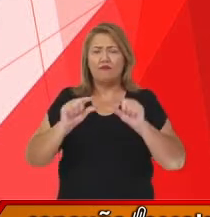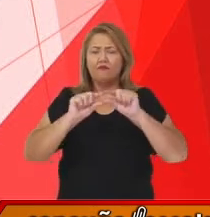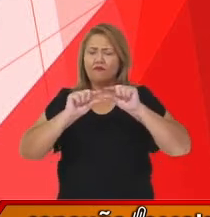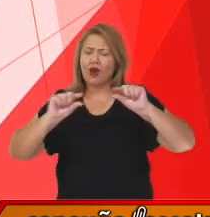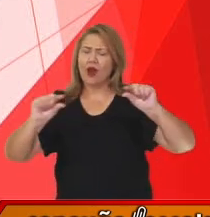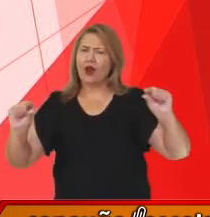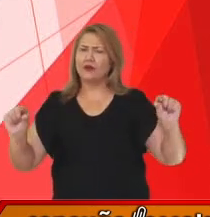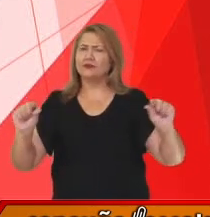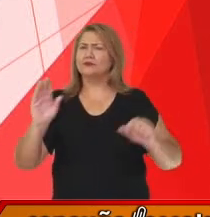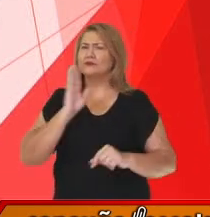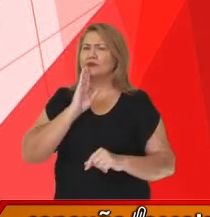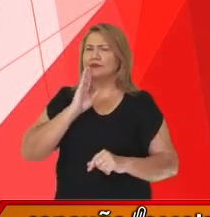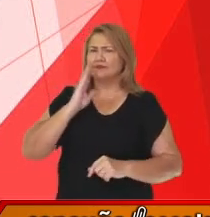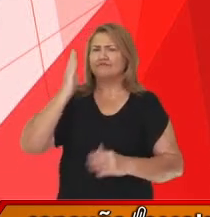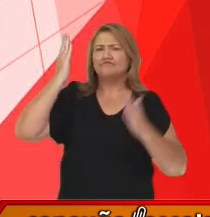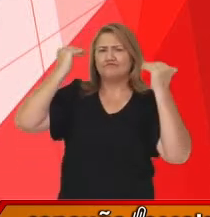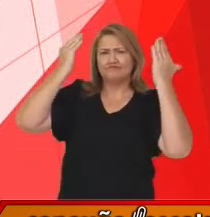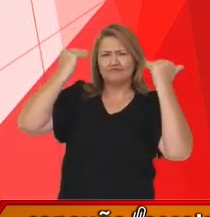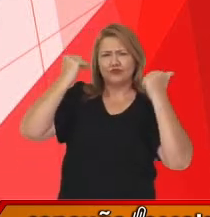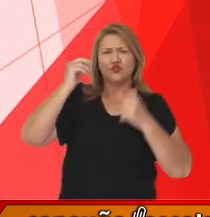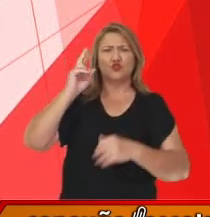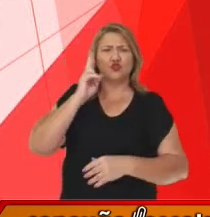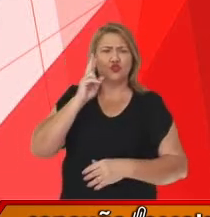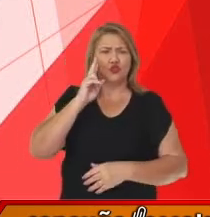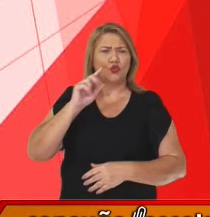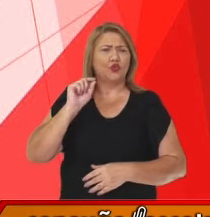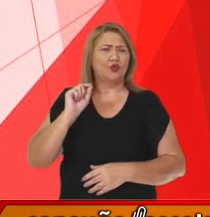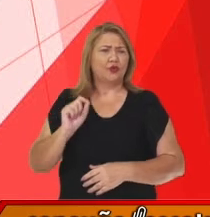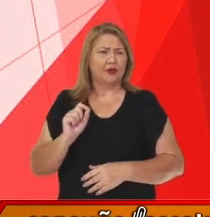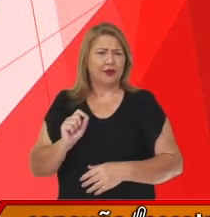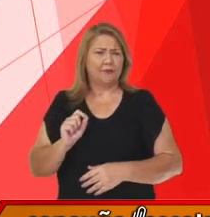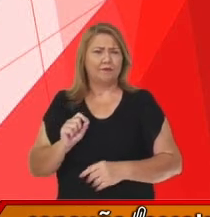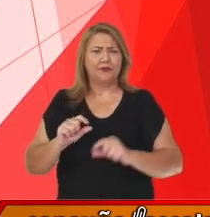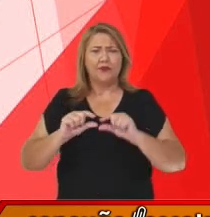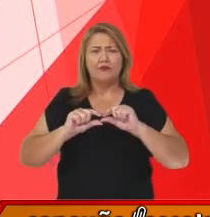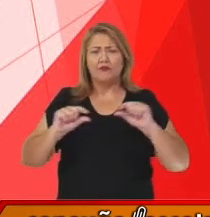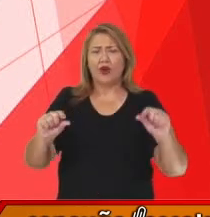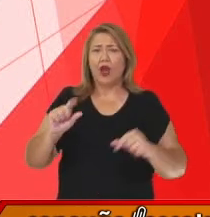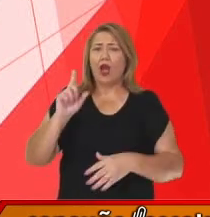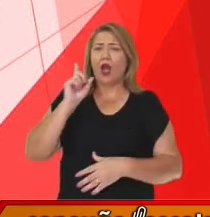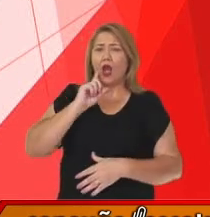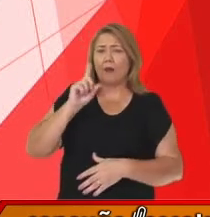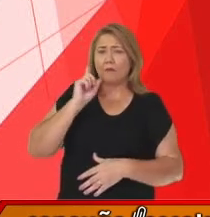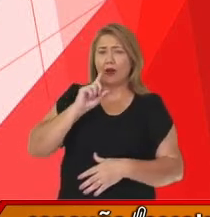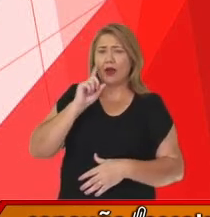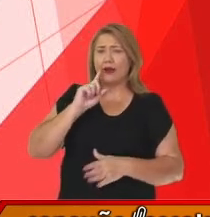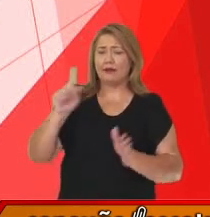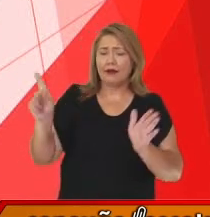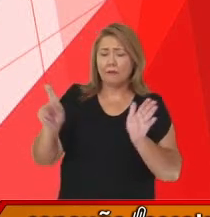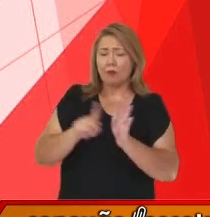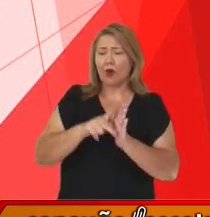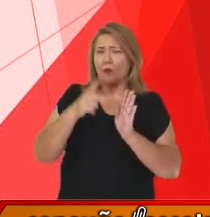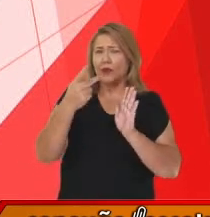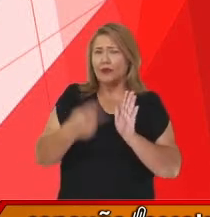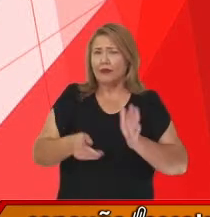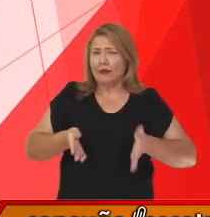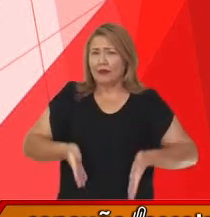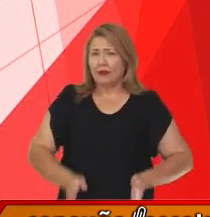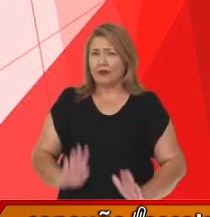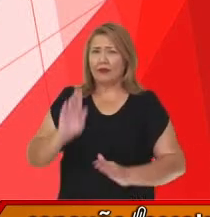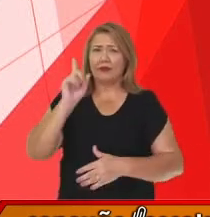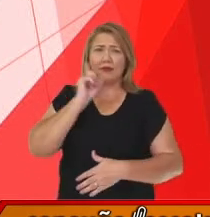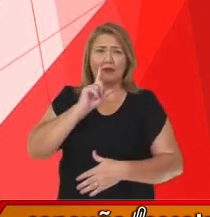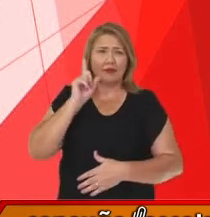história como resumindo o espírito da chamada doutrina Monroe, América para os americanos, e nós sabemos